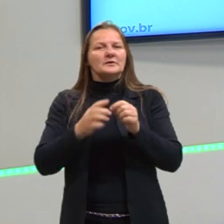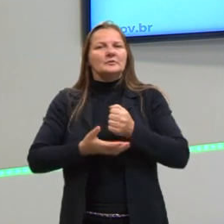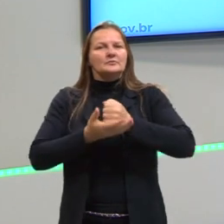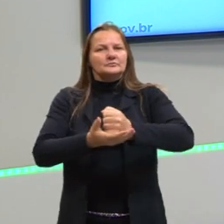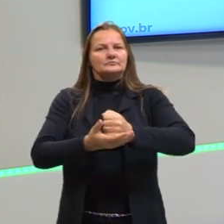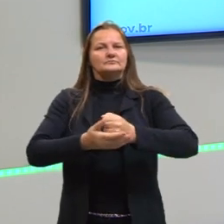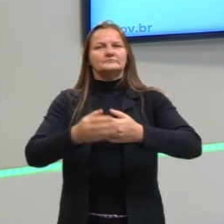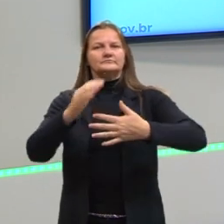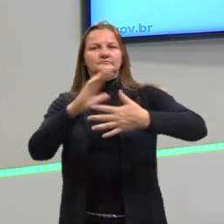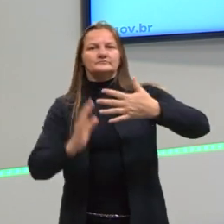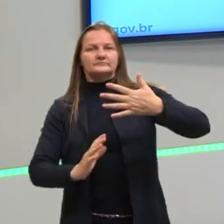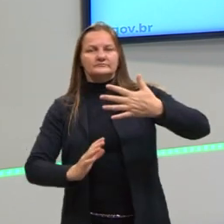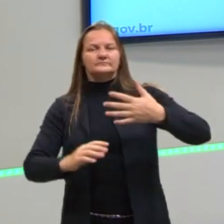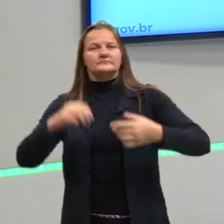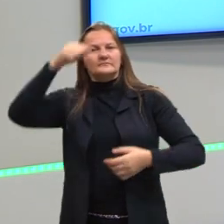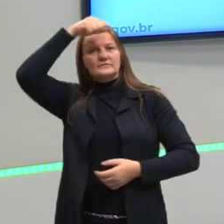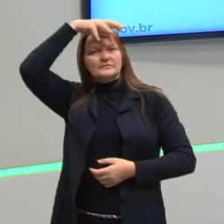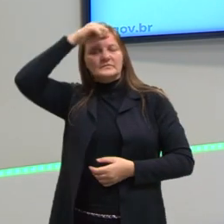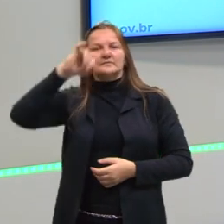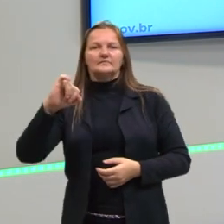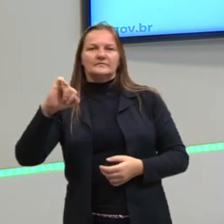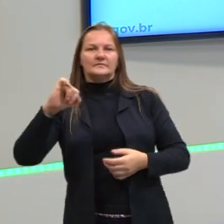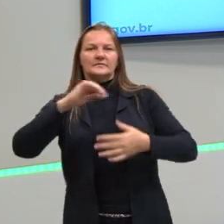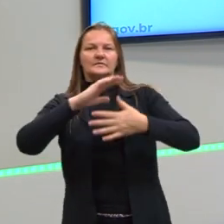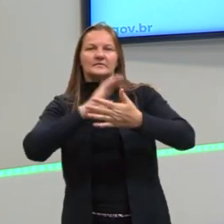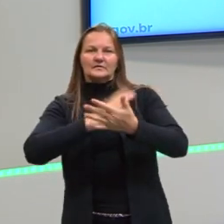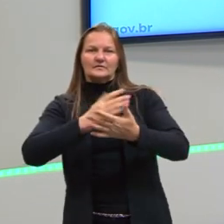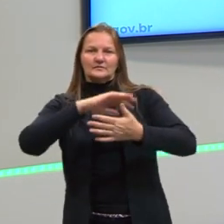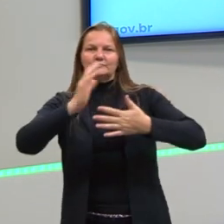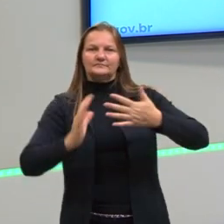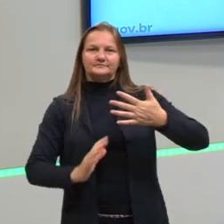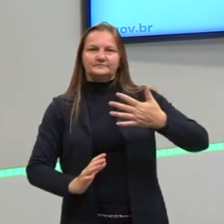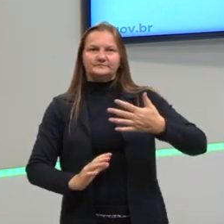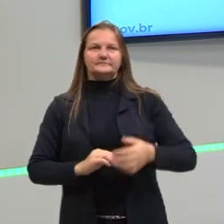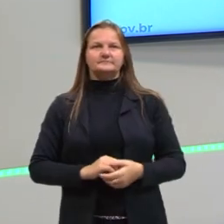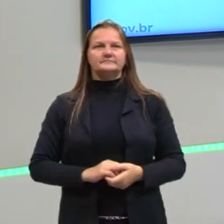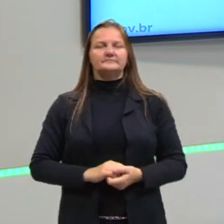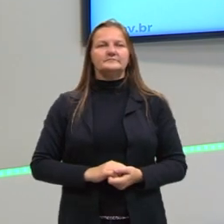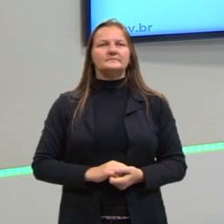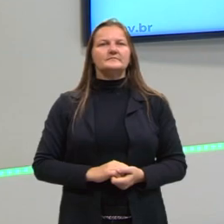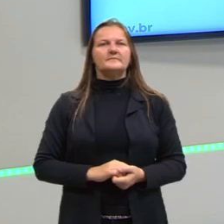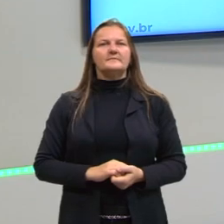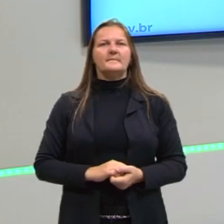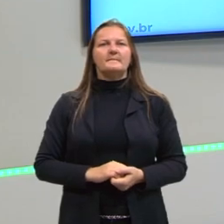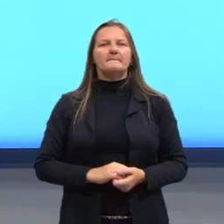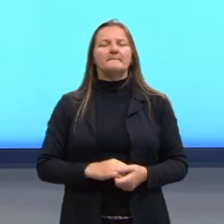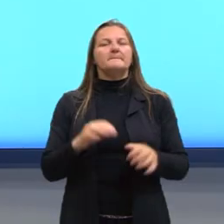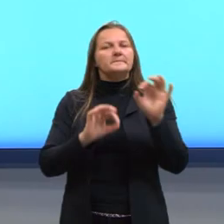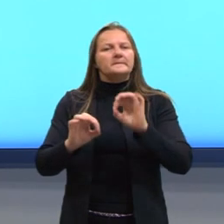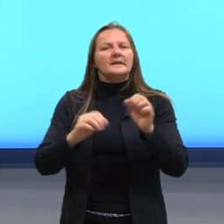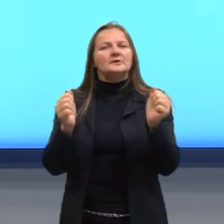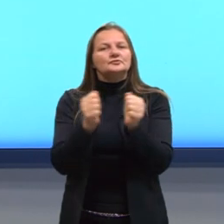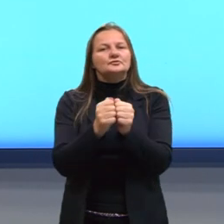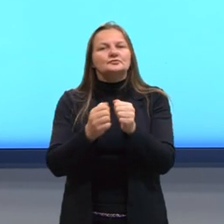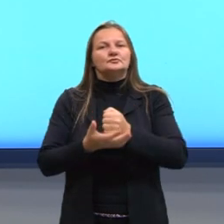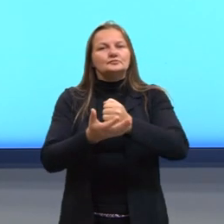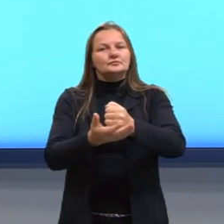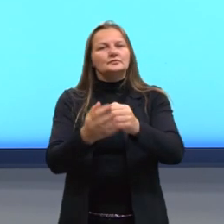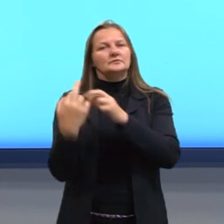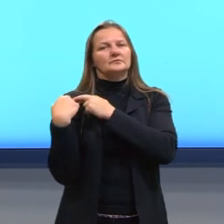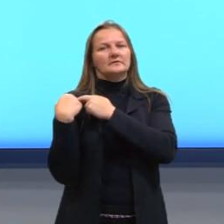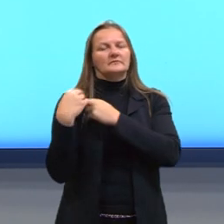da Suzana da Lucinéia nossas intérpretes de libras essa aula produzida por mim e também pelo curador